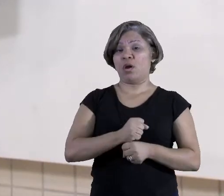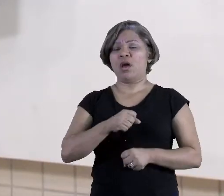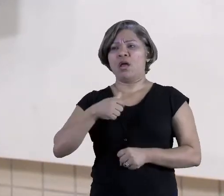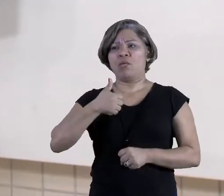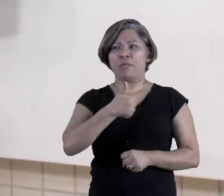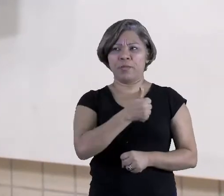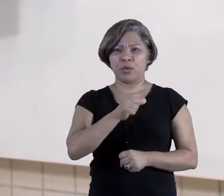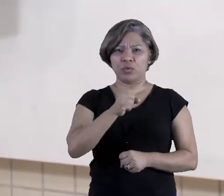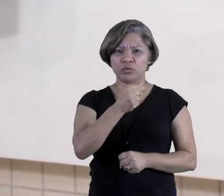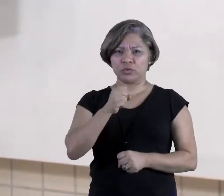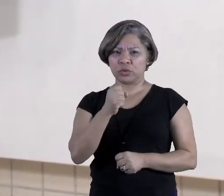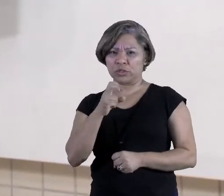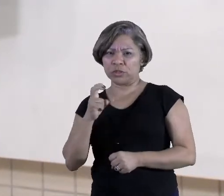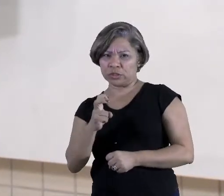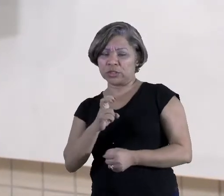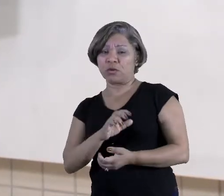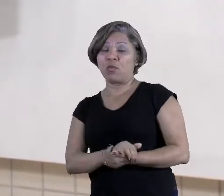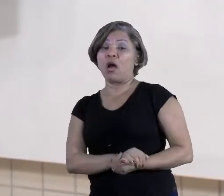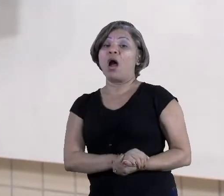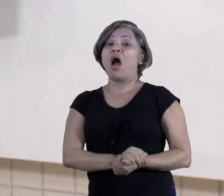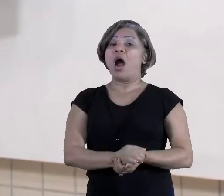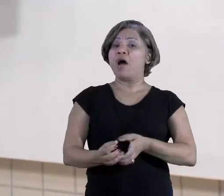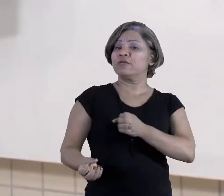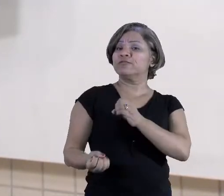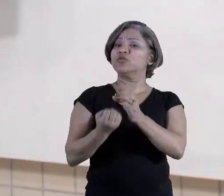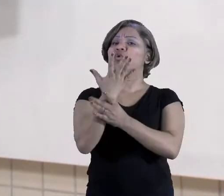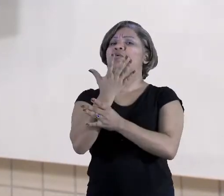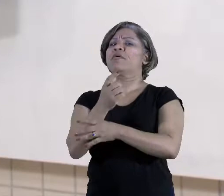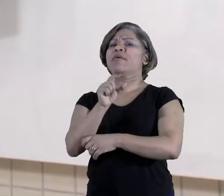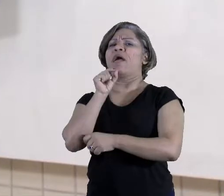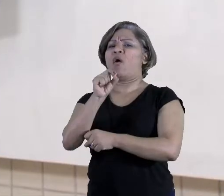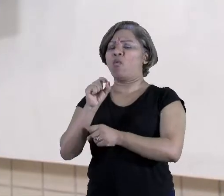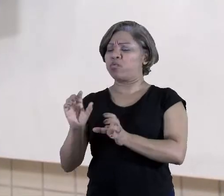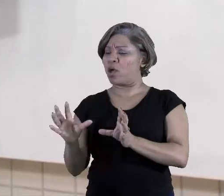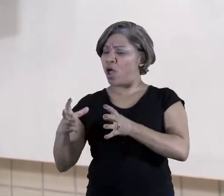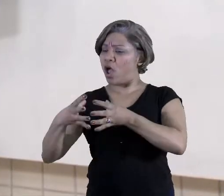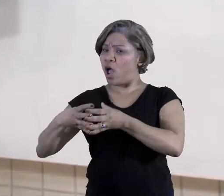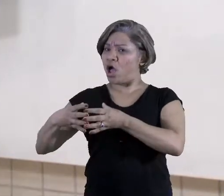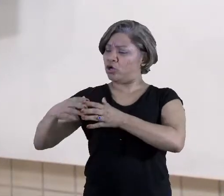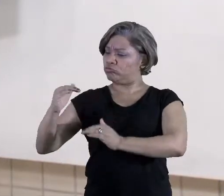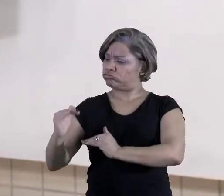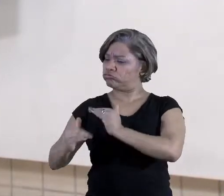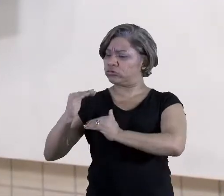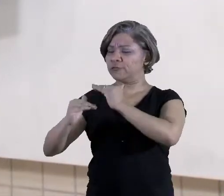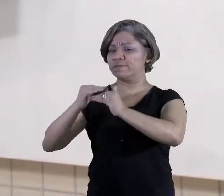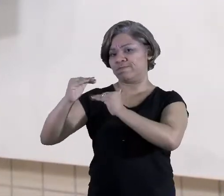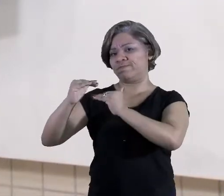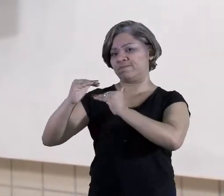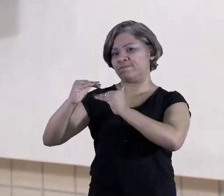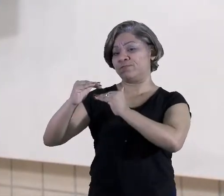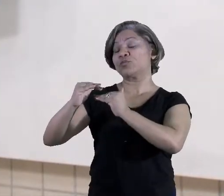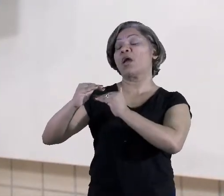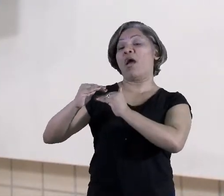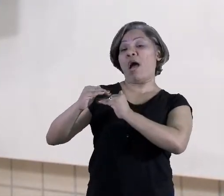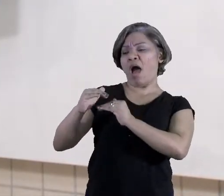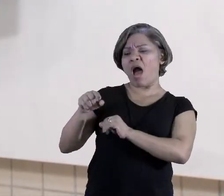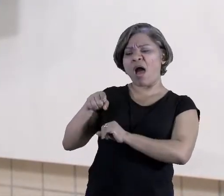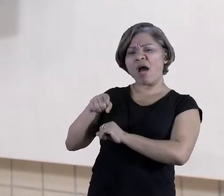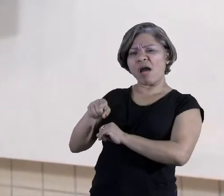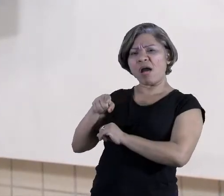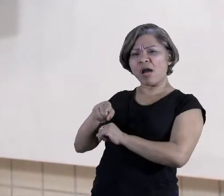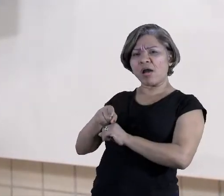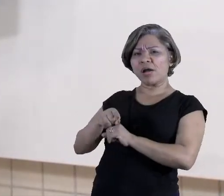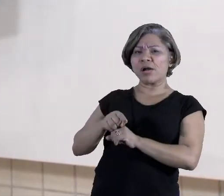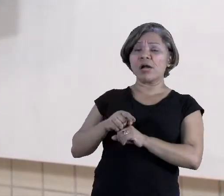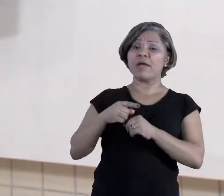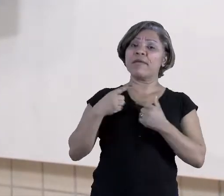irmãos Beckman vão criar a Junta Revolucionária. Então eles vão passar todos os